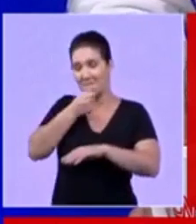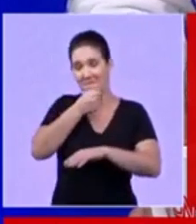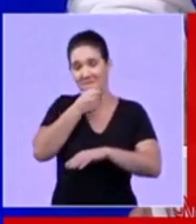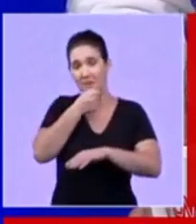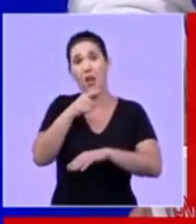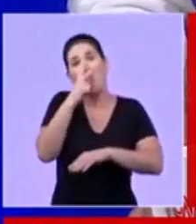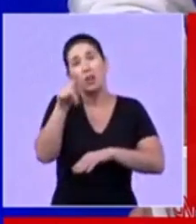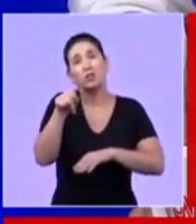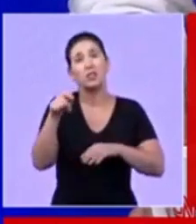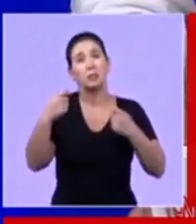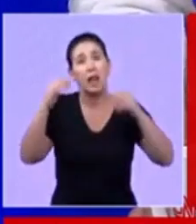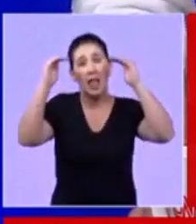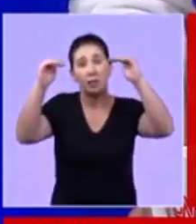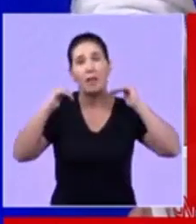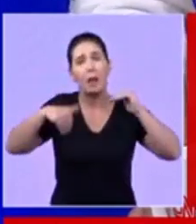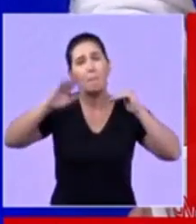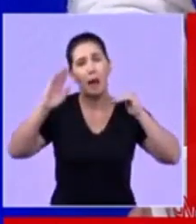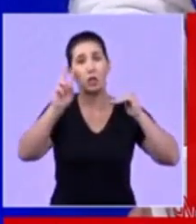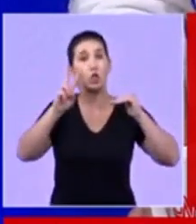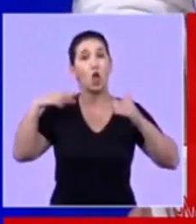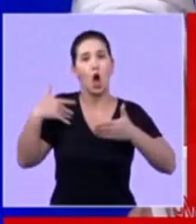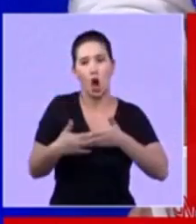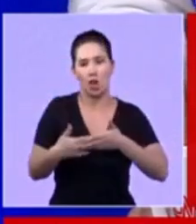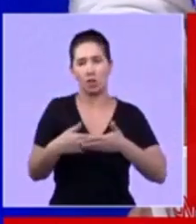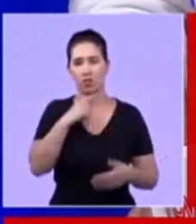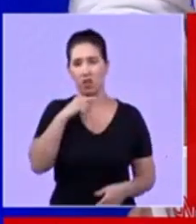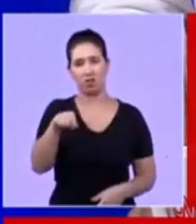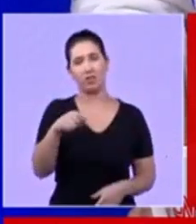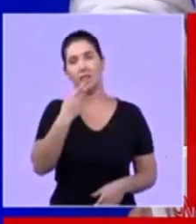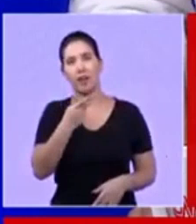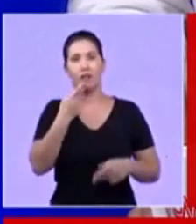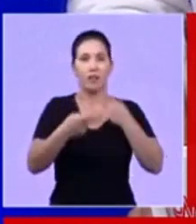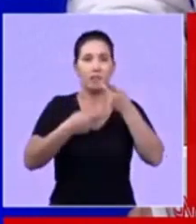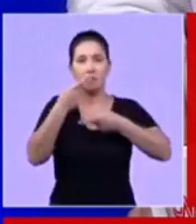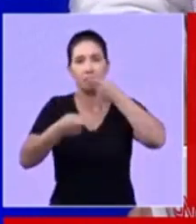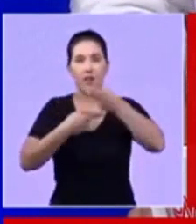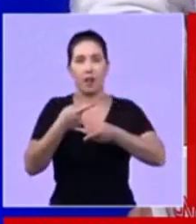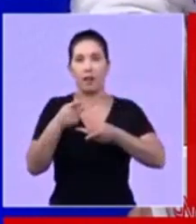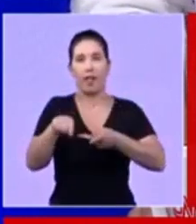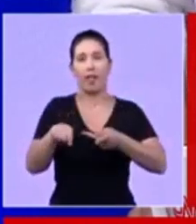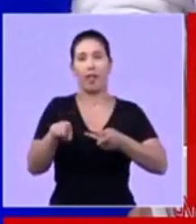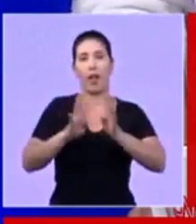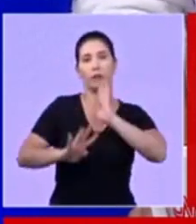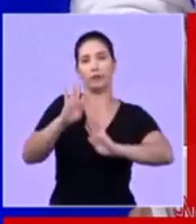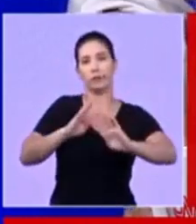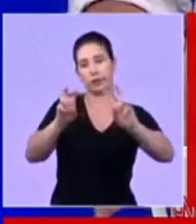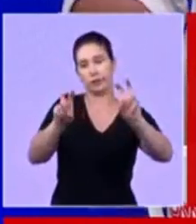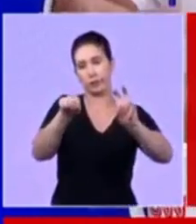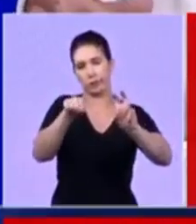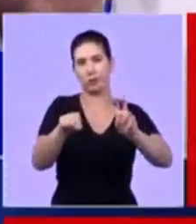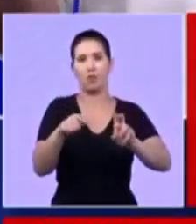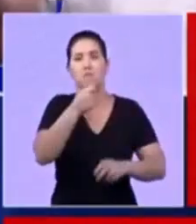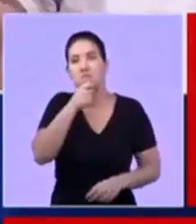Bruno eu acho deverá respeitar mais a história das pessoas antes de ficar trazendo insinuações levianas aqui para o debate